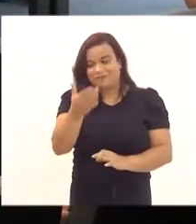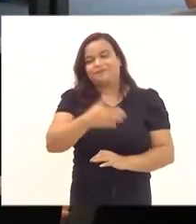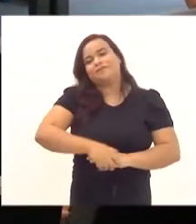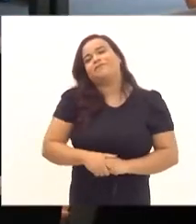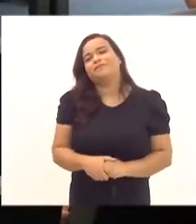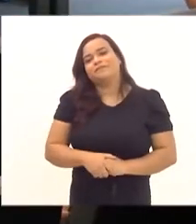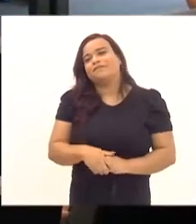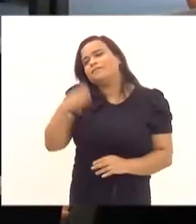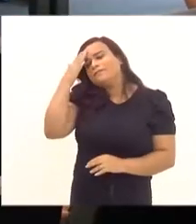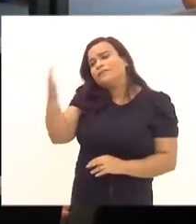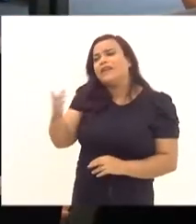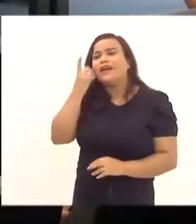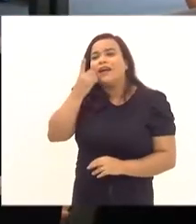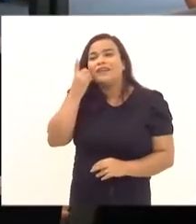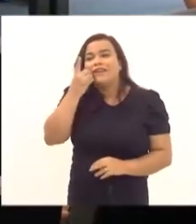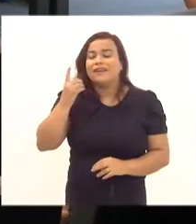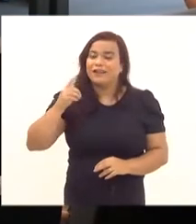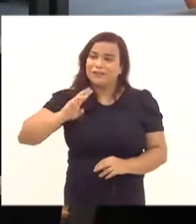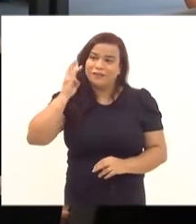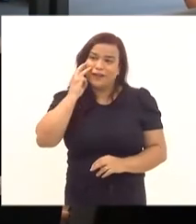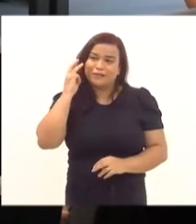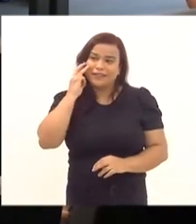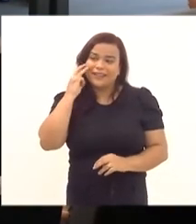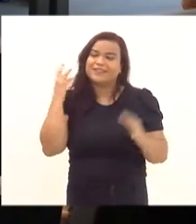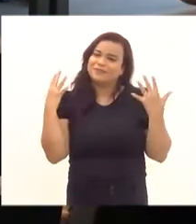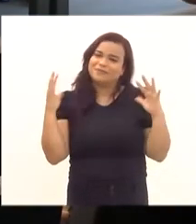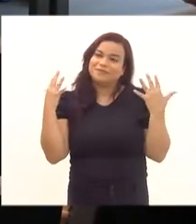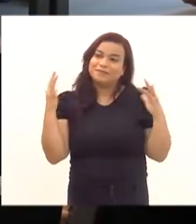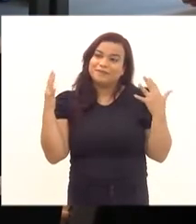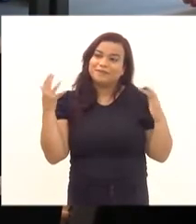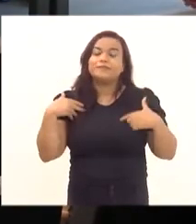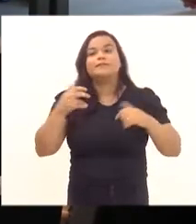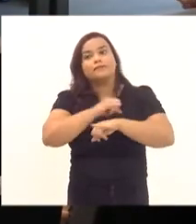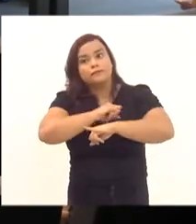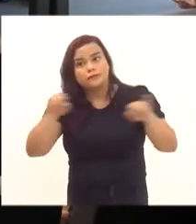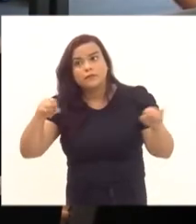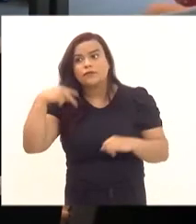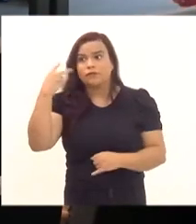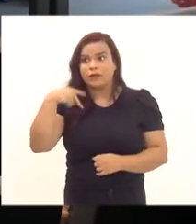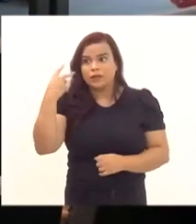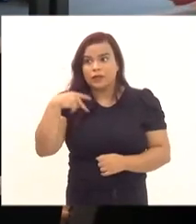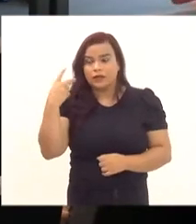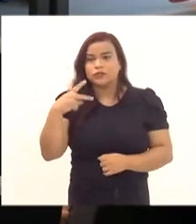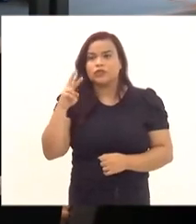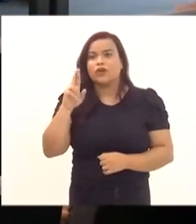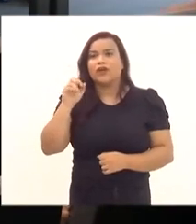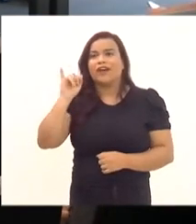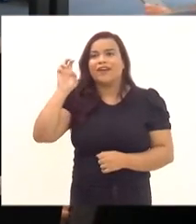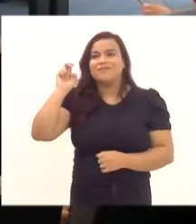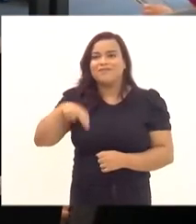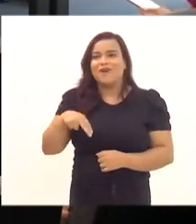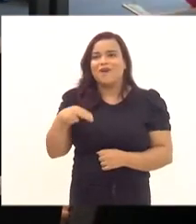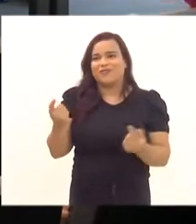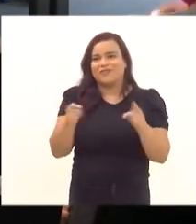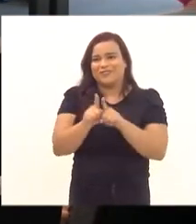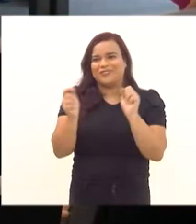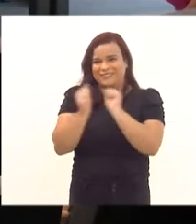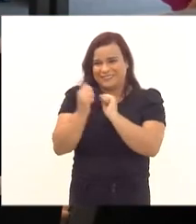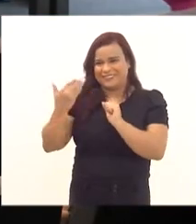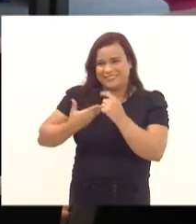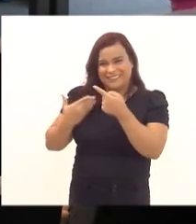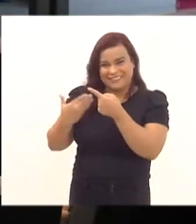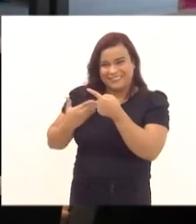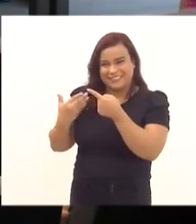bom obrigada adaptar waldeck que era no século Vereador Ramon companheiro também que cerra fileiras